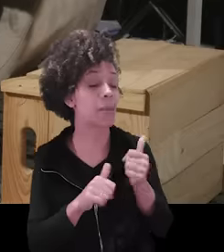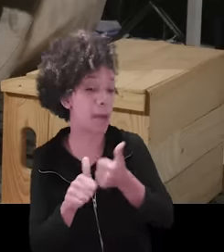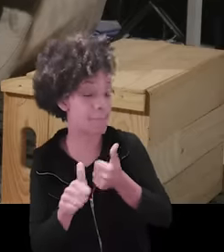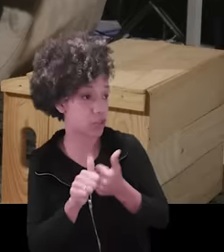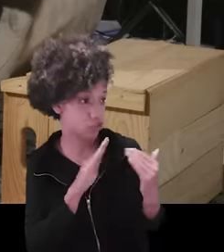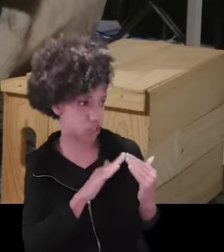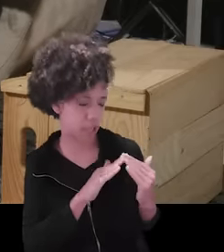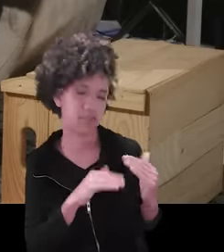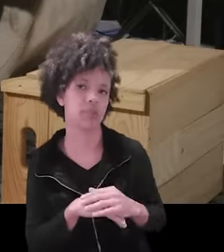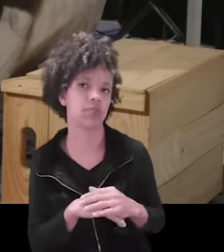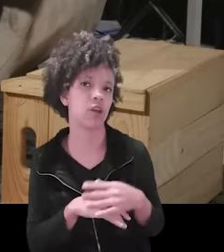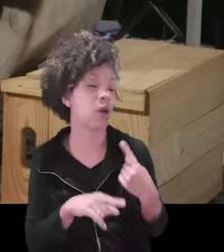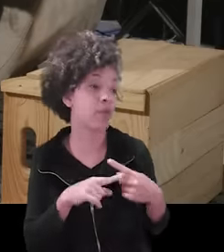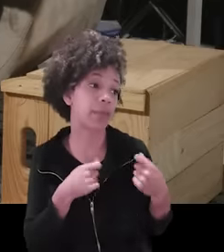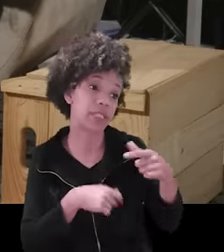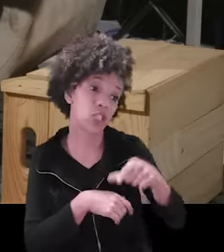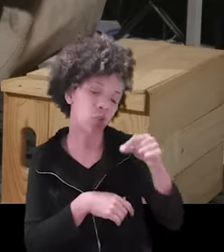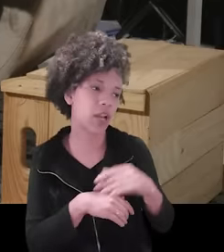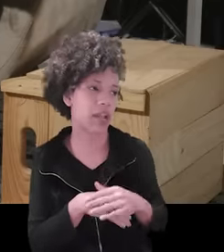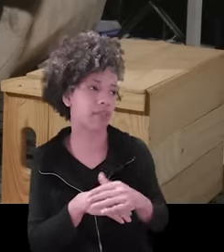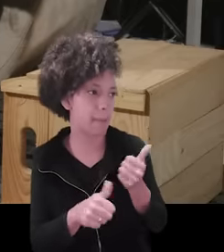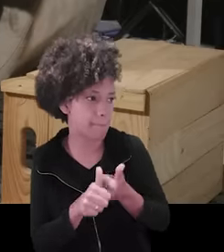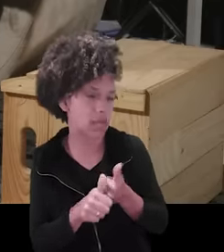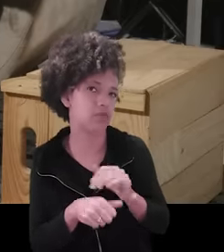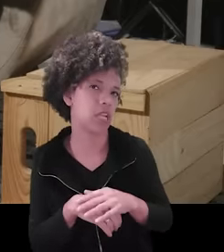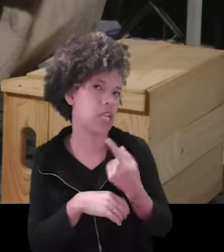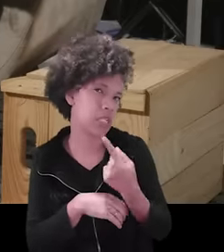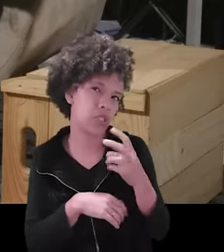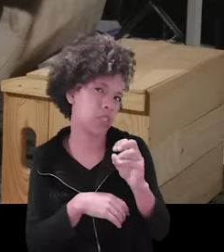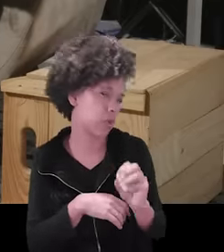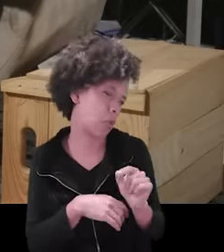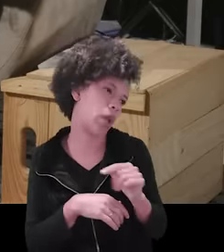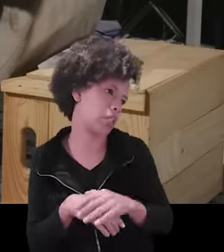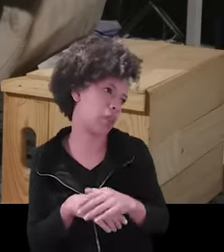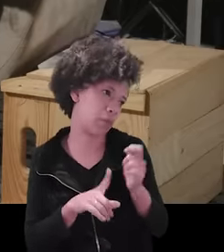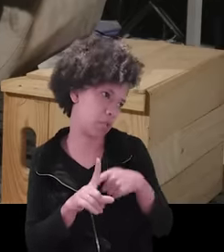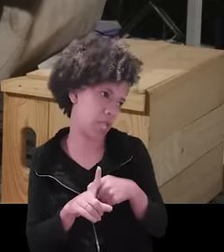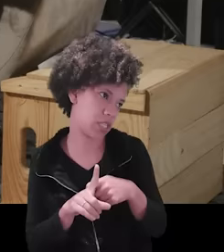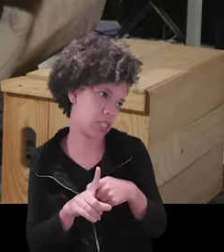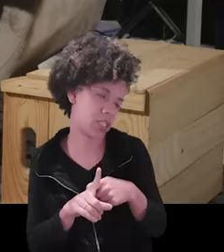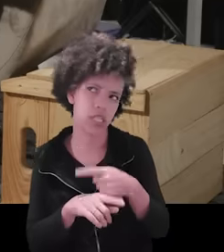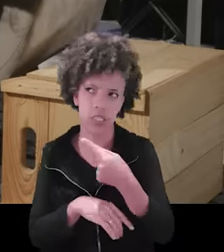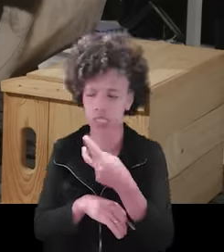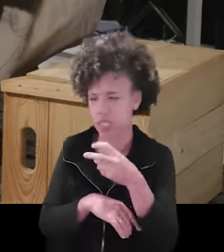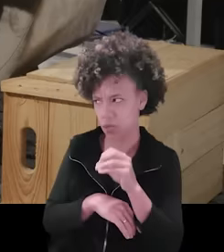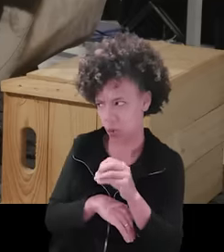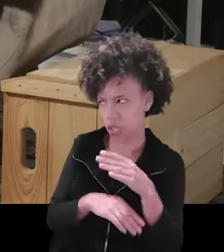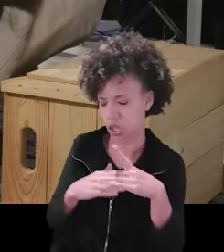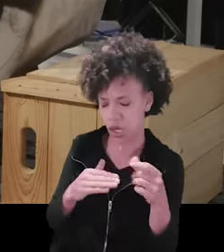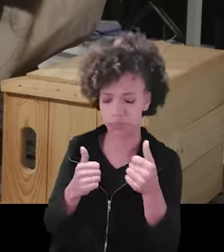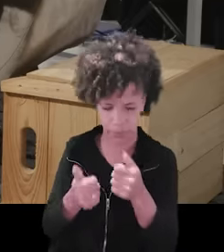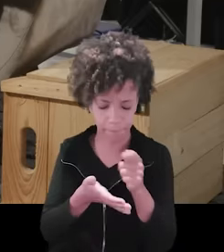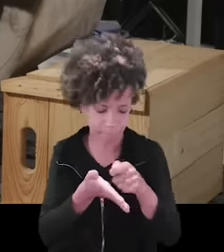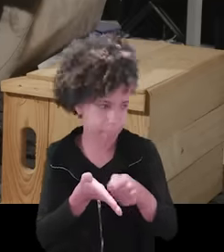alguém que trabalha até perto de casa tal Porque aí você tem que escolher um lugar perto onde um $150 por mês assim sendo bem